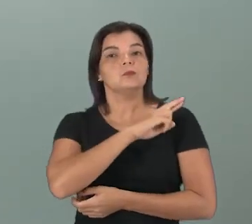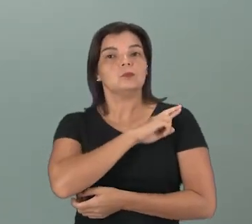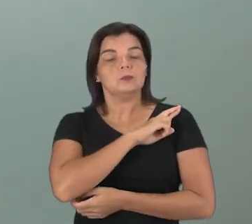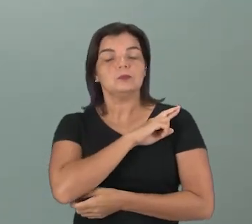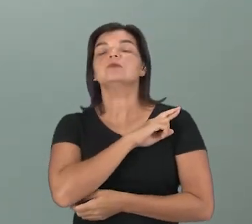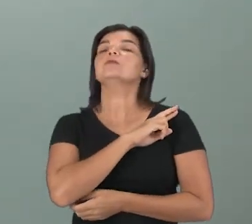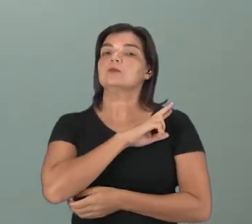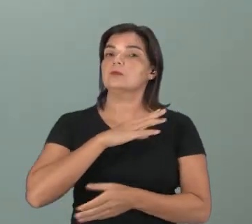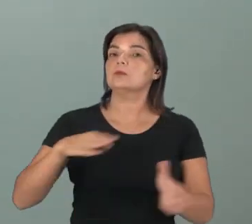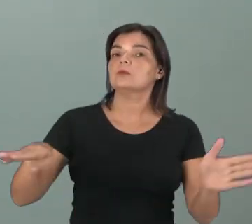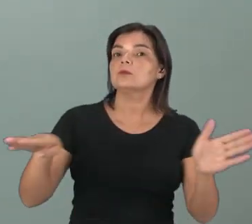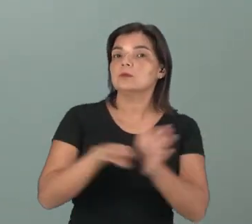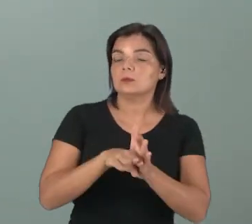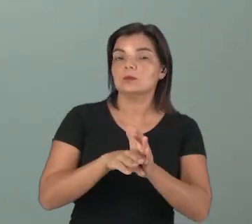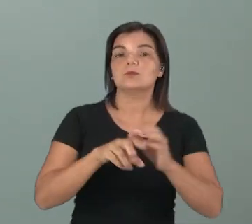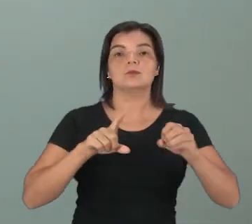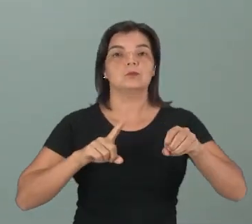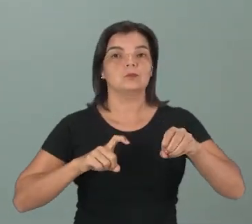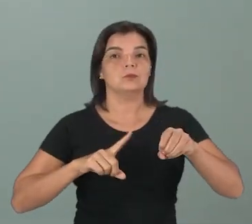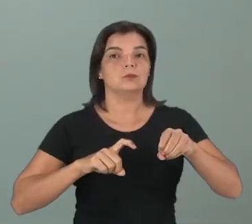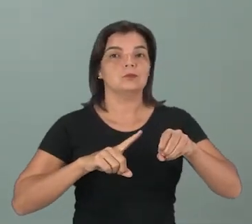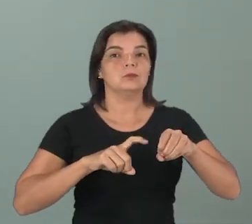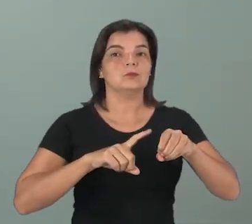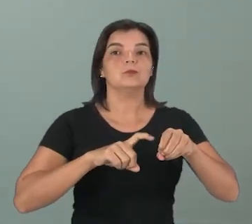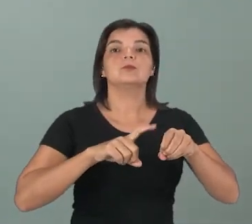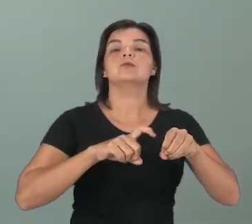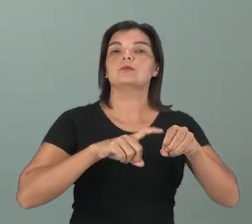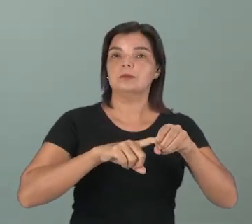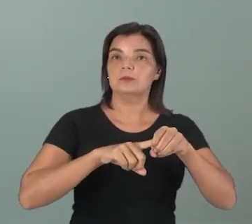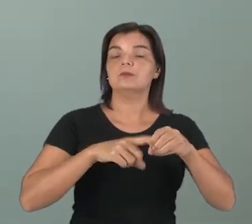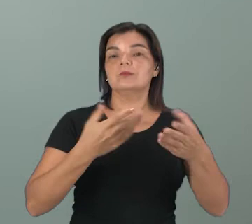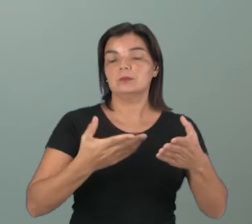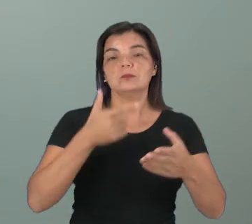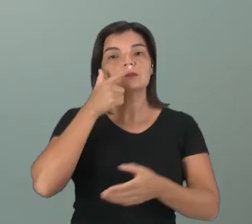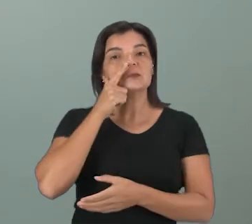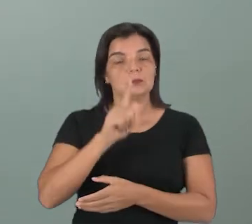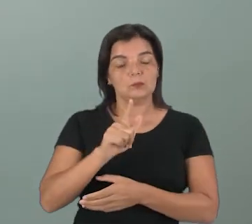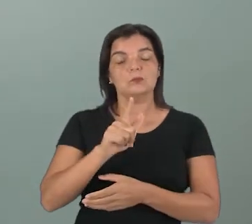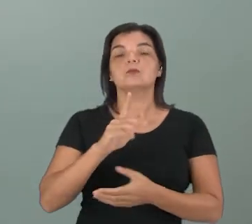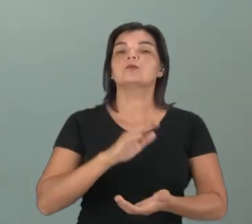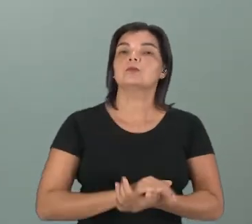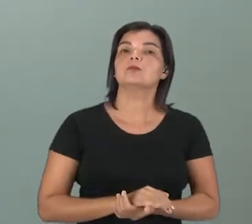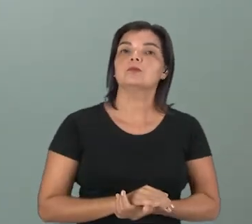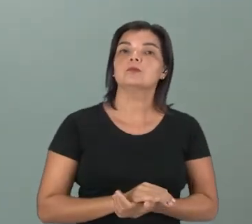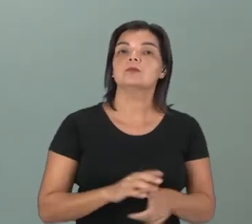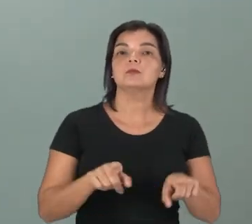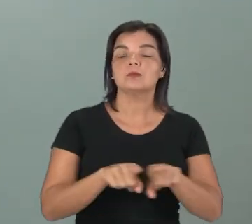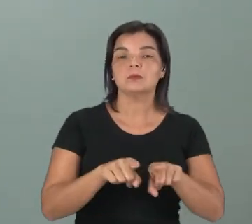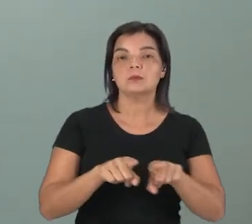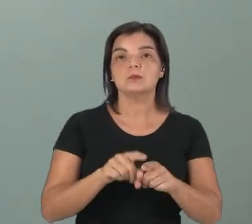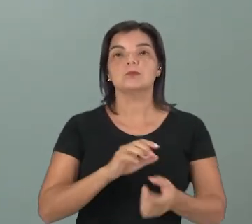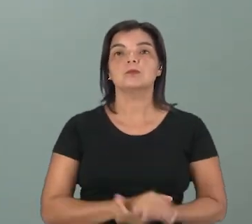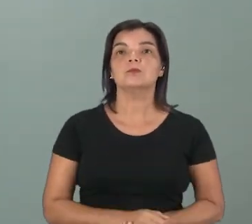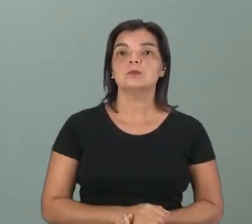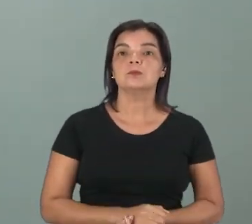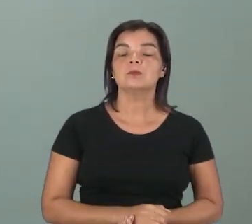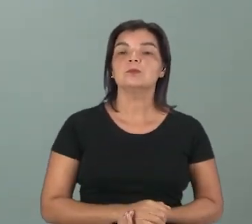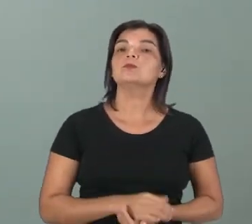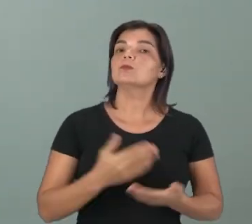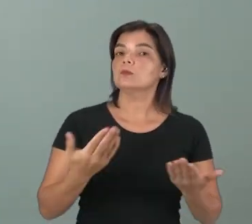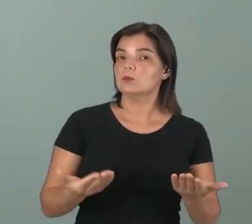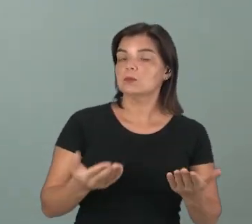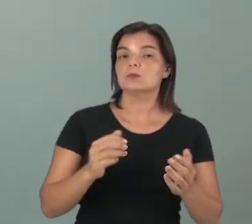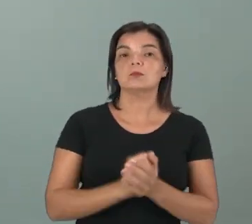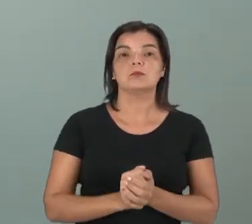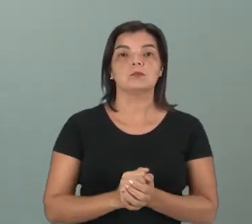conseguir se deslocar para chegar até os óvulos, né, para conseguir realizar o processo de fecundação.